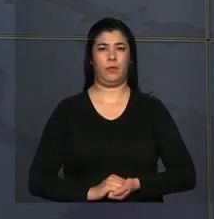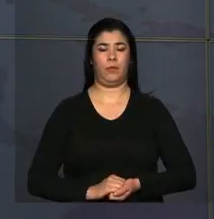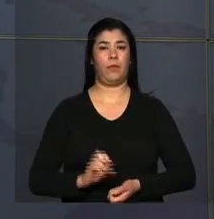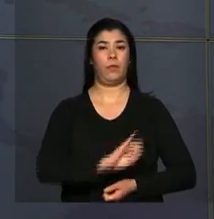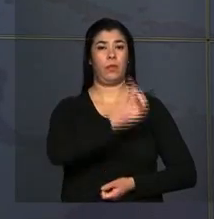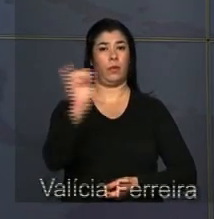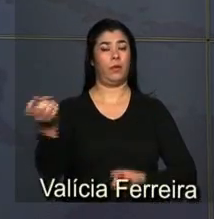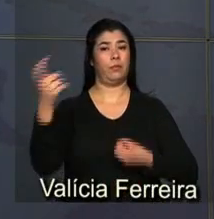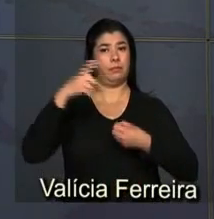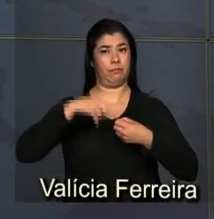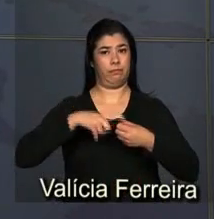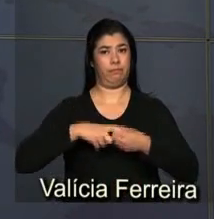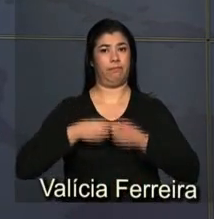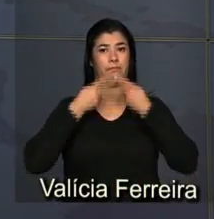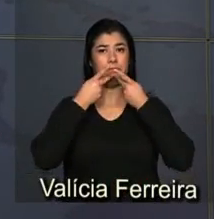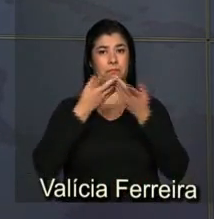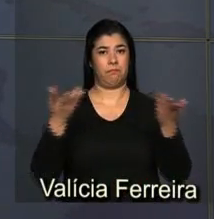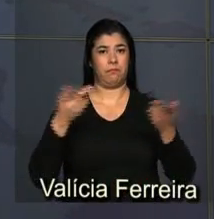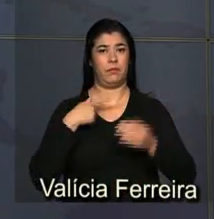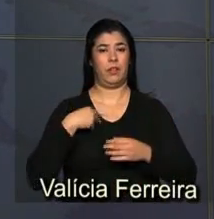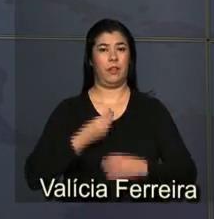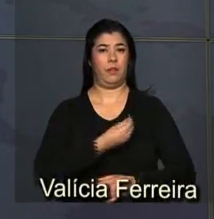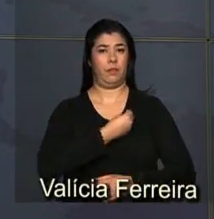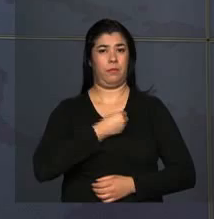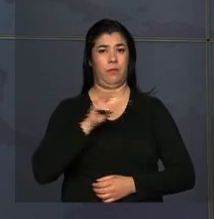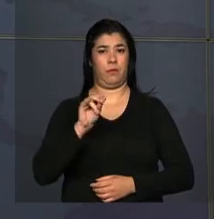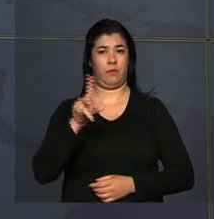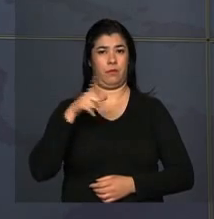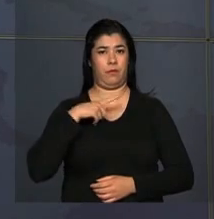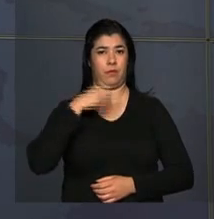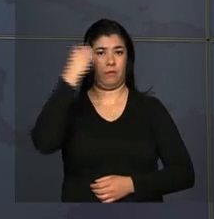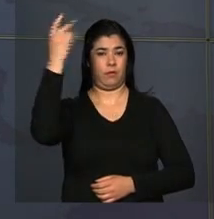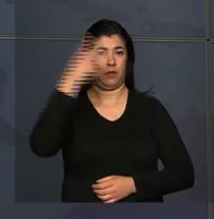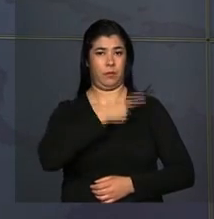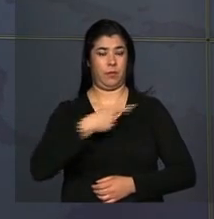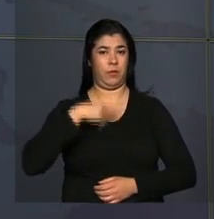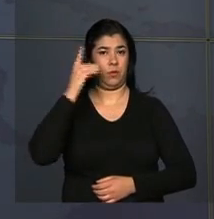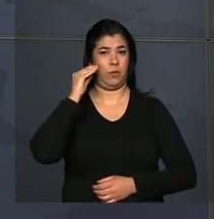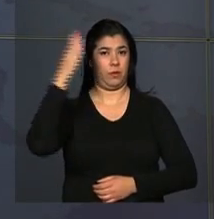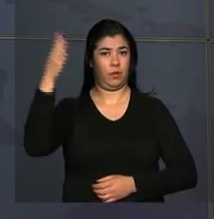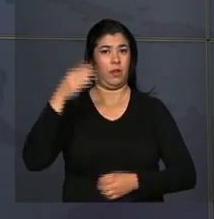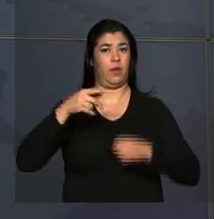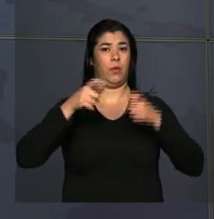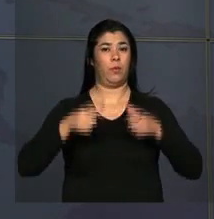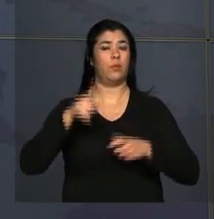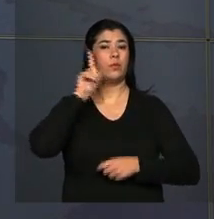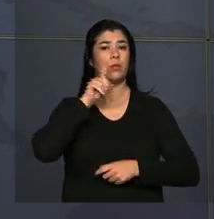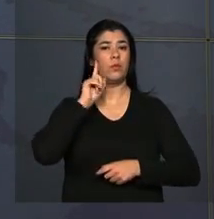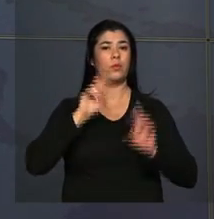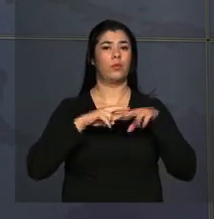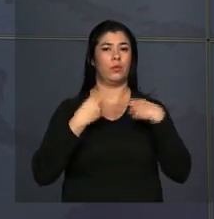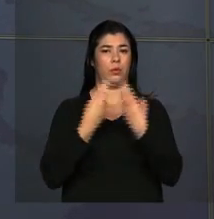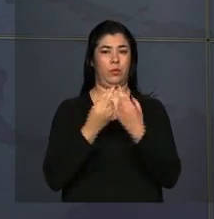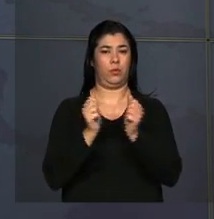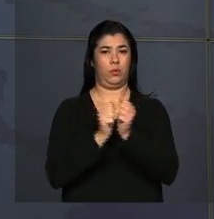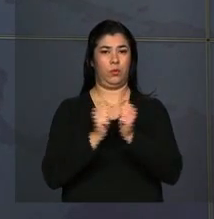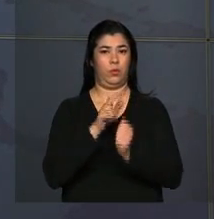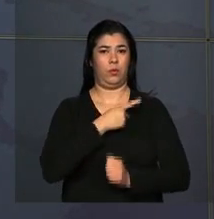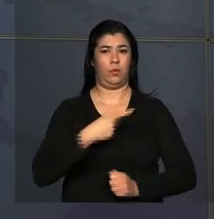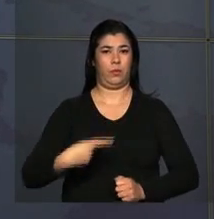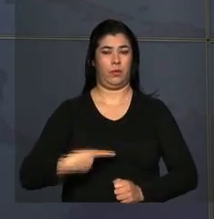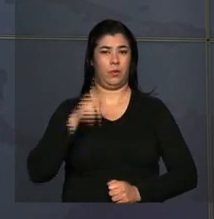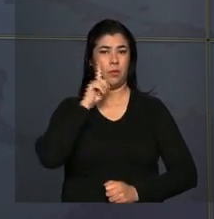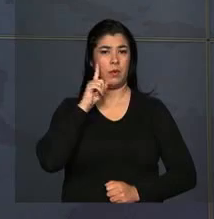Olá voltamos a falar ao vivo sobre a viagem da presidenta Dilma Roussef aos Estados Unidos ela está reunida com o Presidente Americano Barack